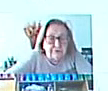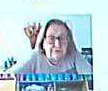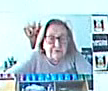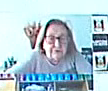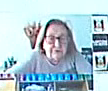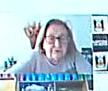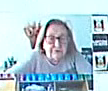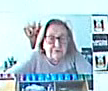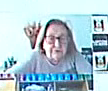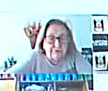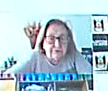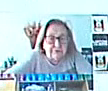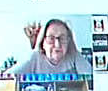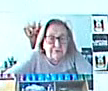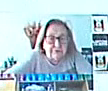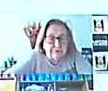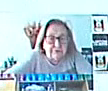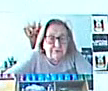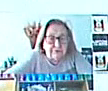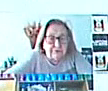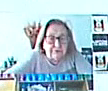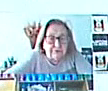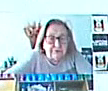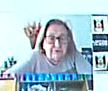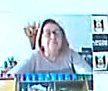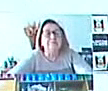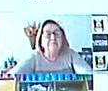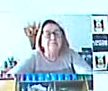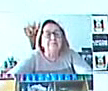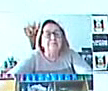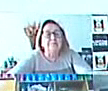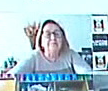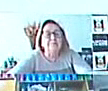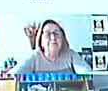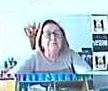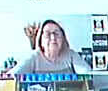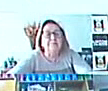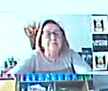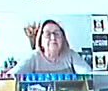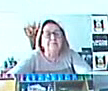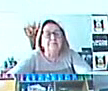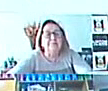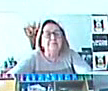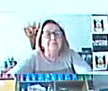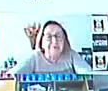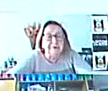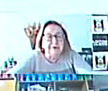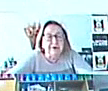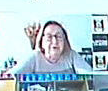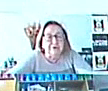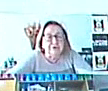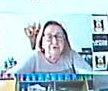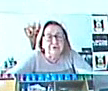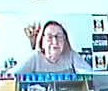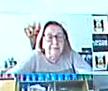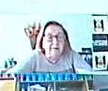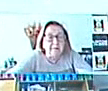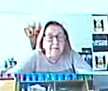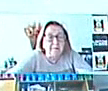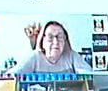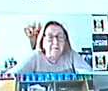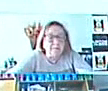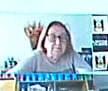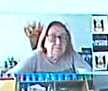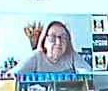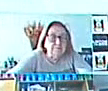Favorável, presidente. Favorável, Pedro Pereira. Ok. Deputada Zilá Breitenbach. Favorável, presidente. Ok. Deputado